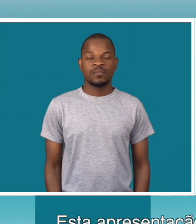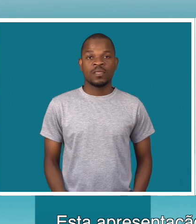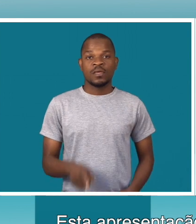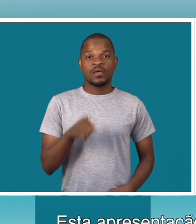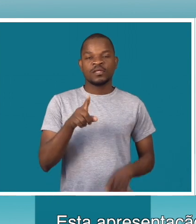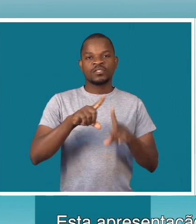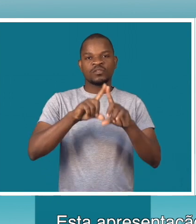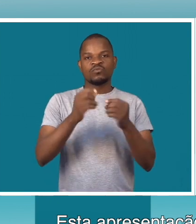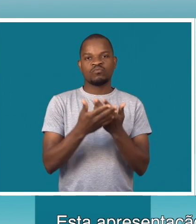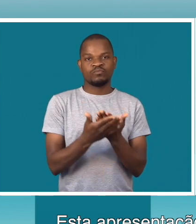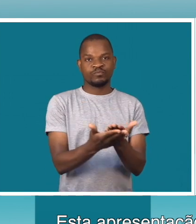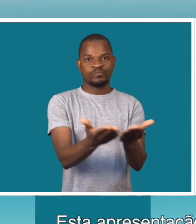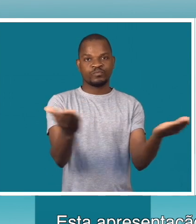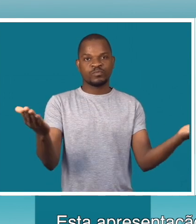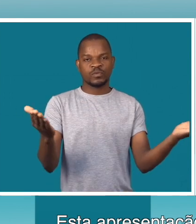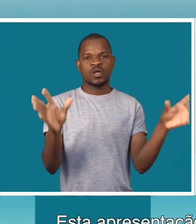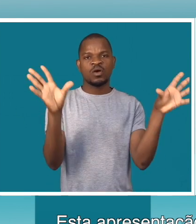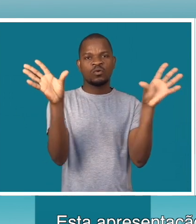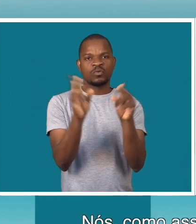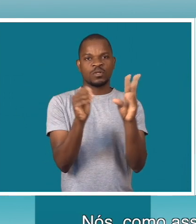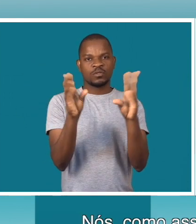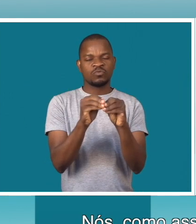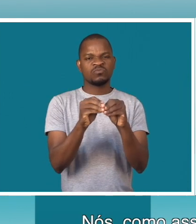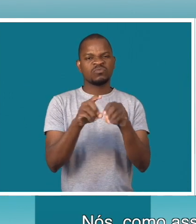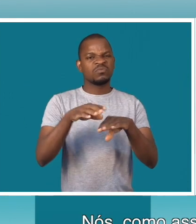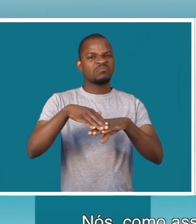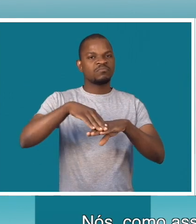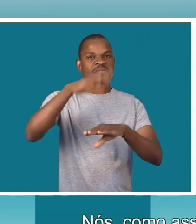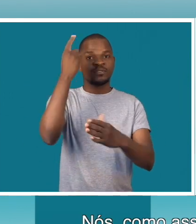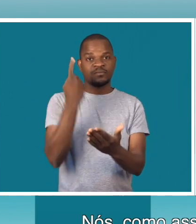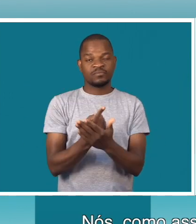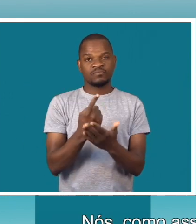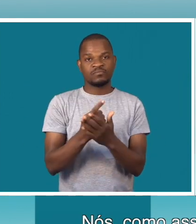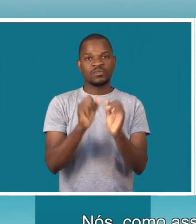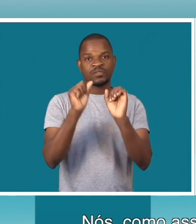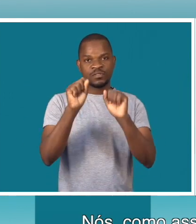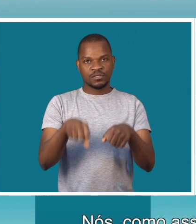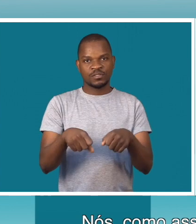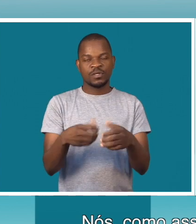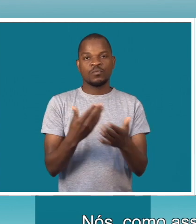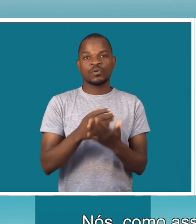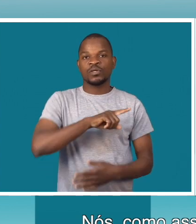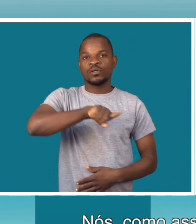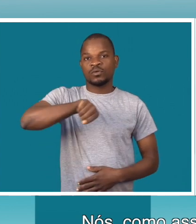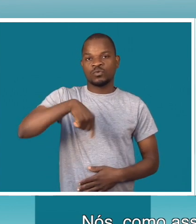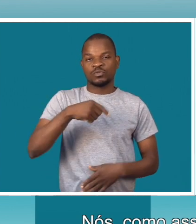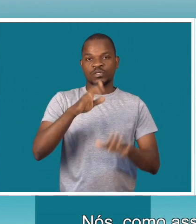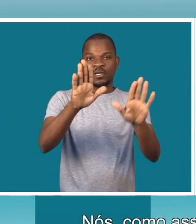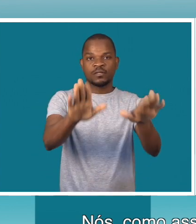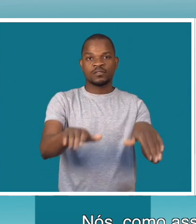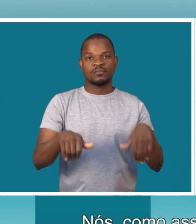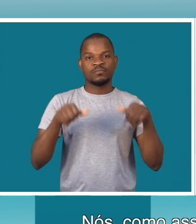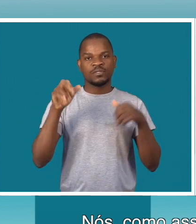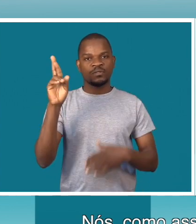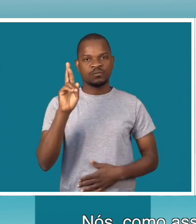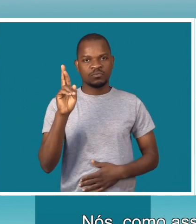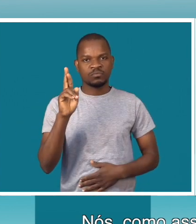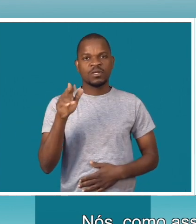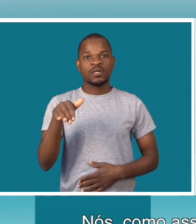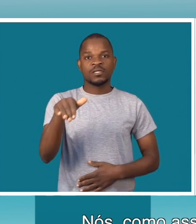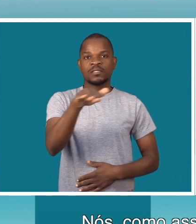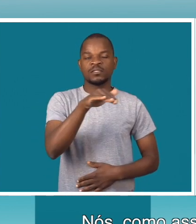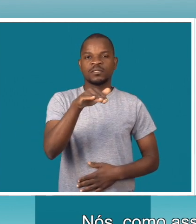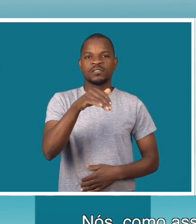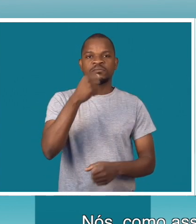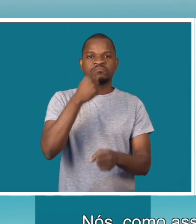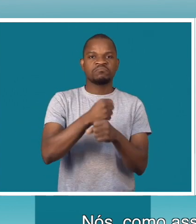nós foi é muito importante que nós comum assembléia na área que os tabela na hora h e